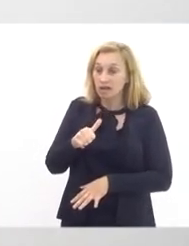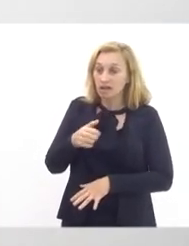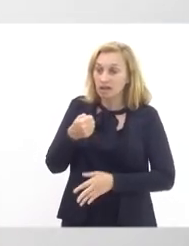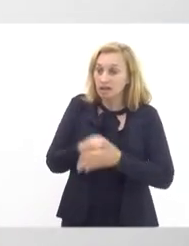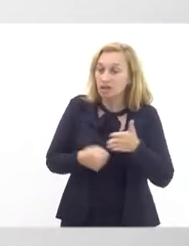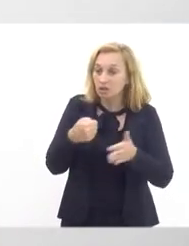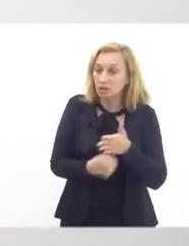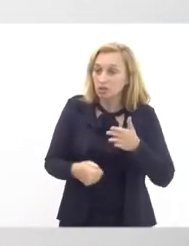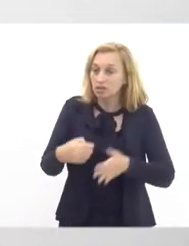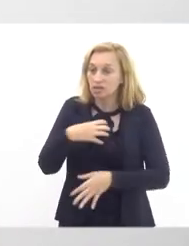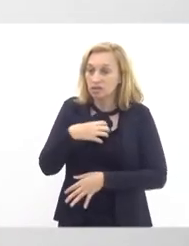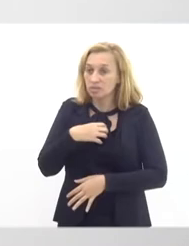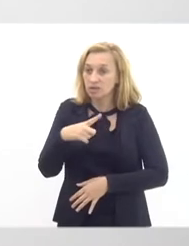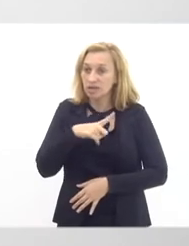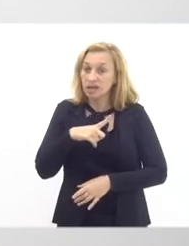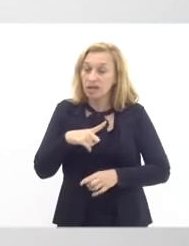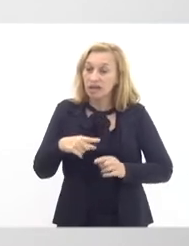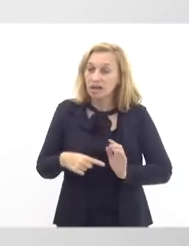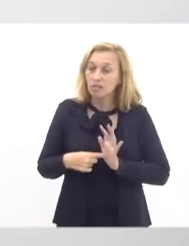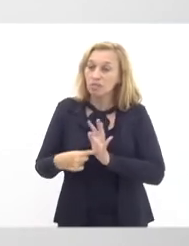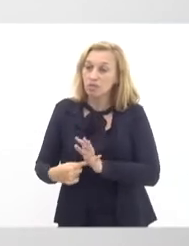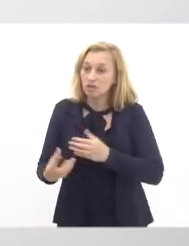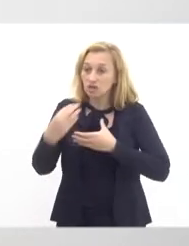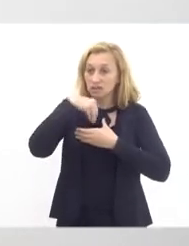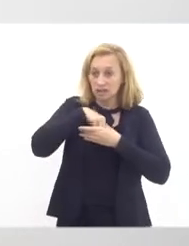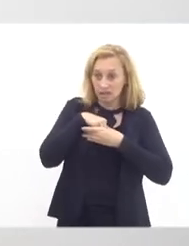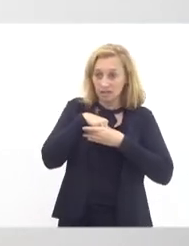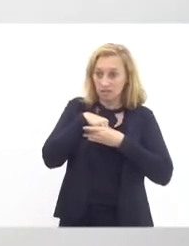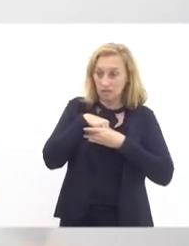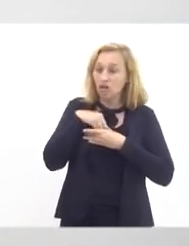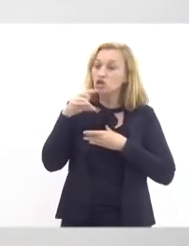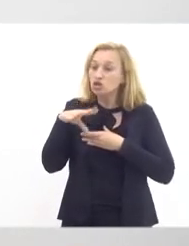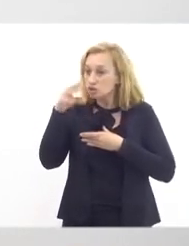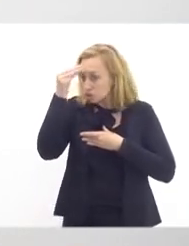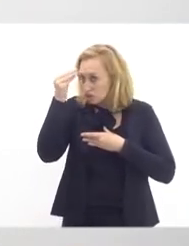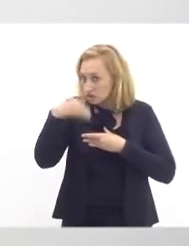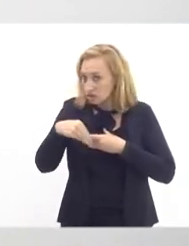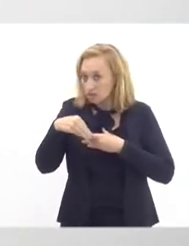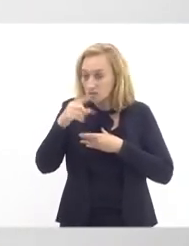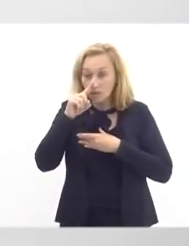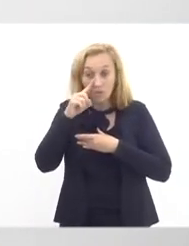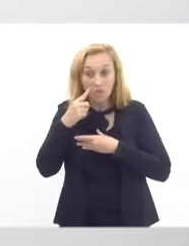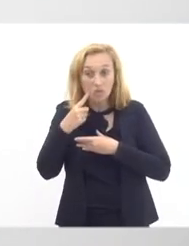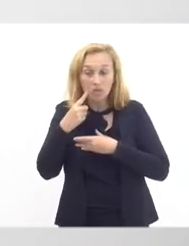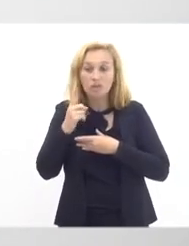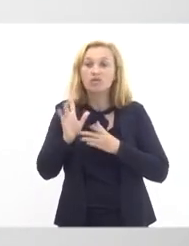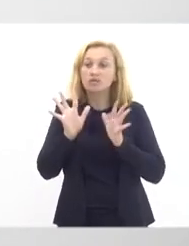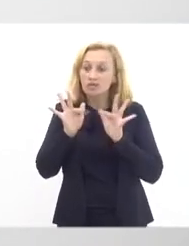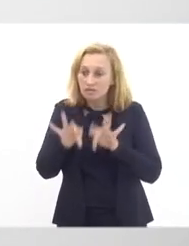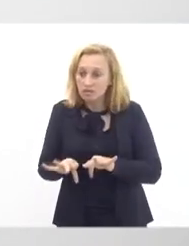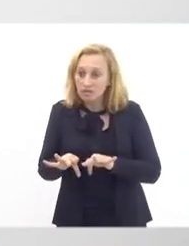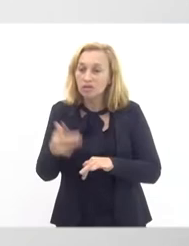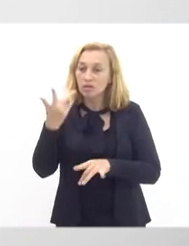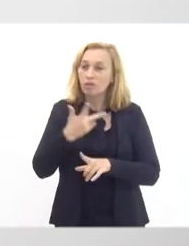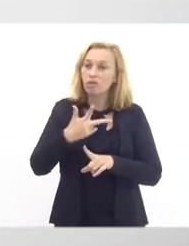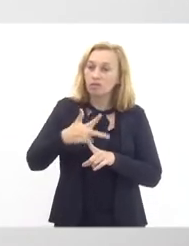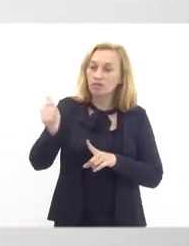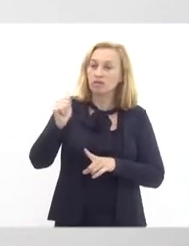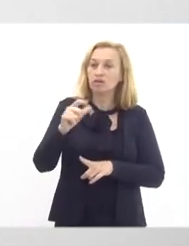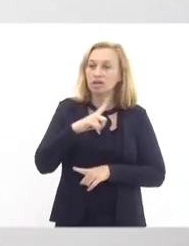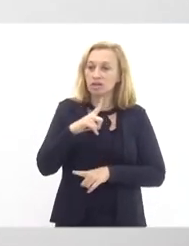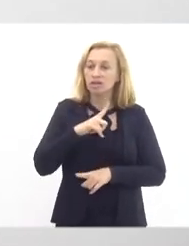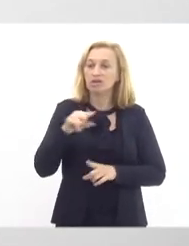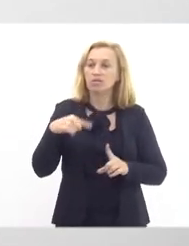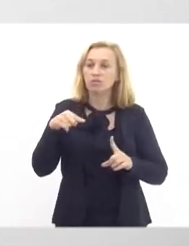ela manifesta o sentimento dela e só desiste, só derrama essa lágrima quando finalmente ela consegue alcançar o